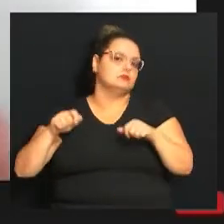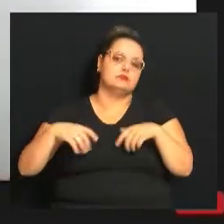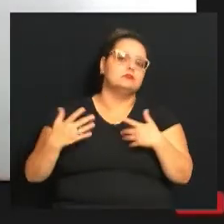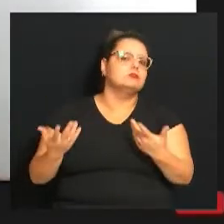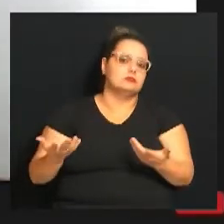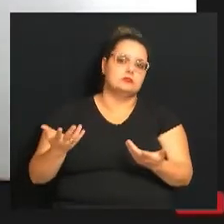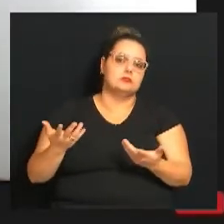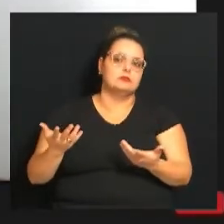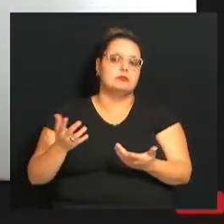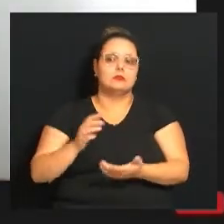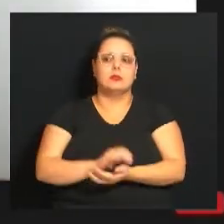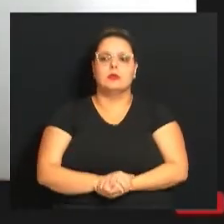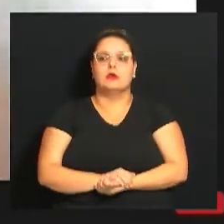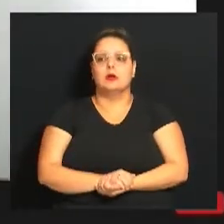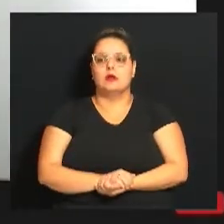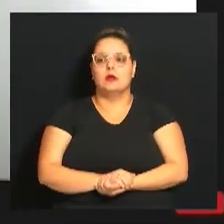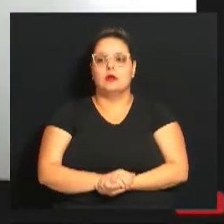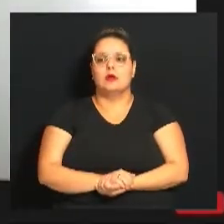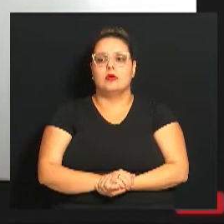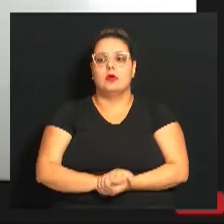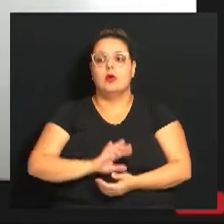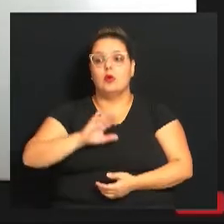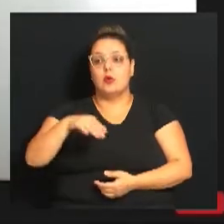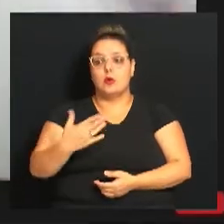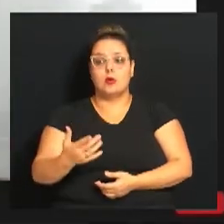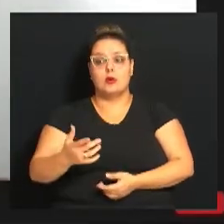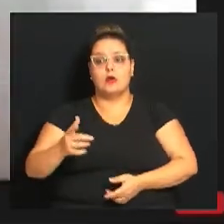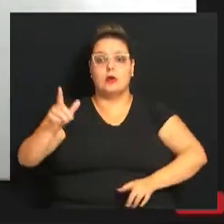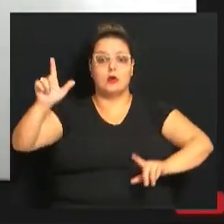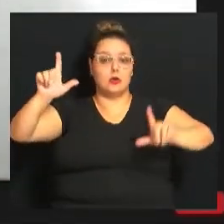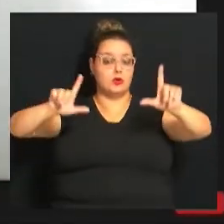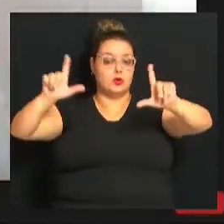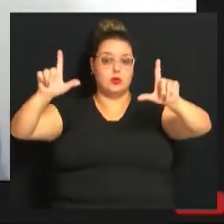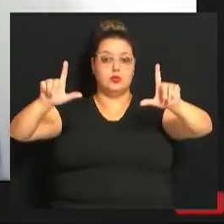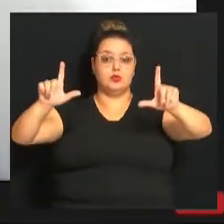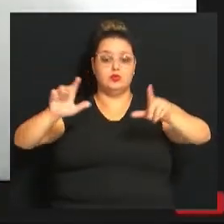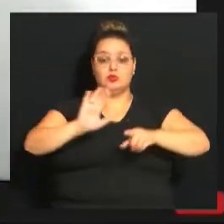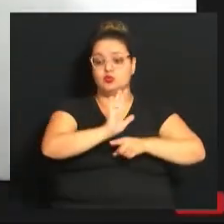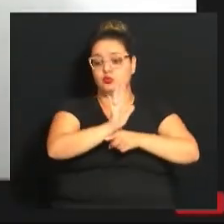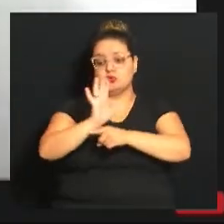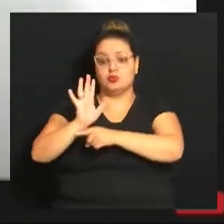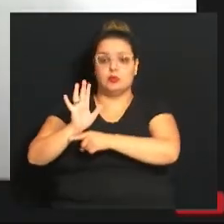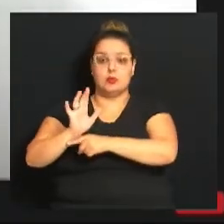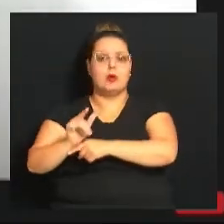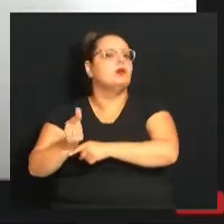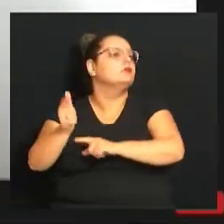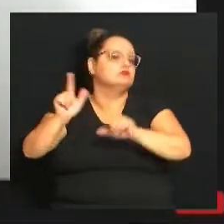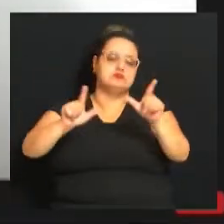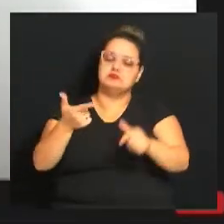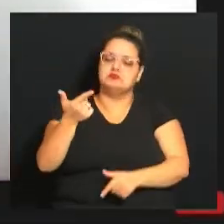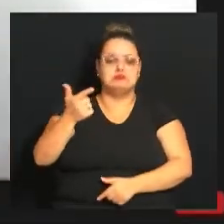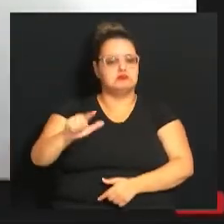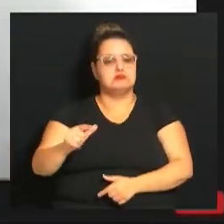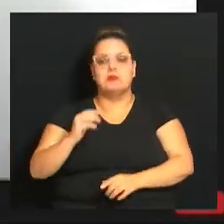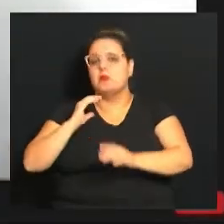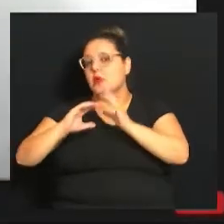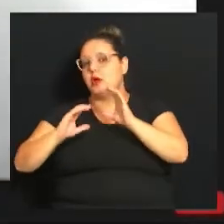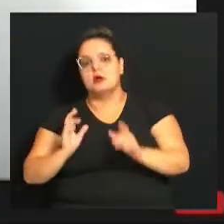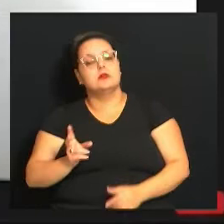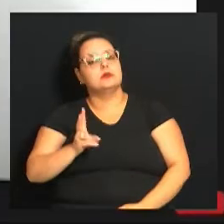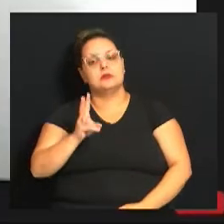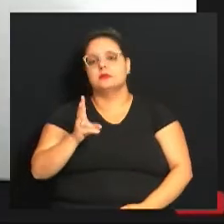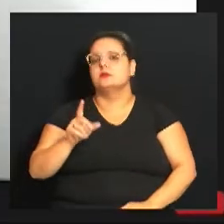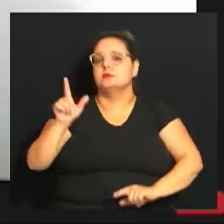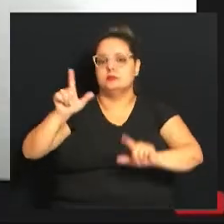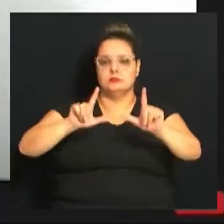nasceu o cinema, todo mundo falou que a TV ia morrer. Morreu nada, ela continuou grande, poderosa e podendo se comunicar, e a TV sempre foi um